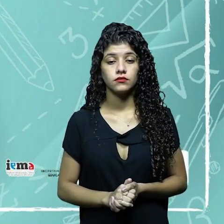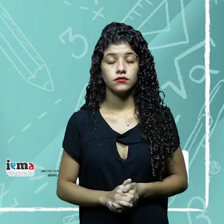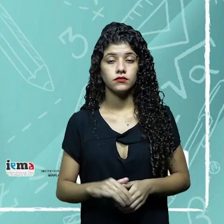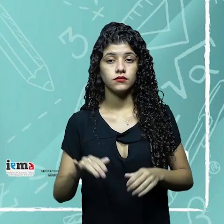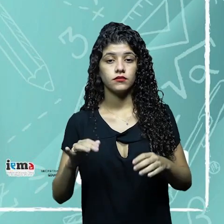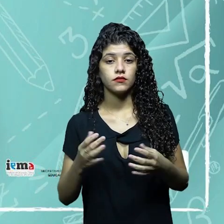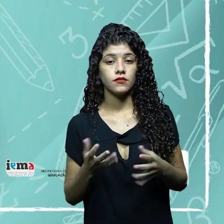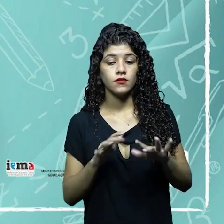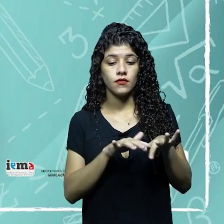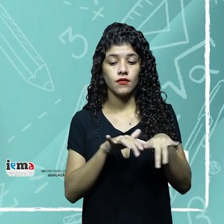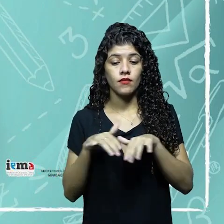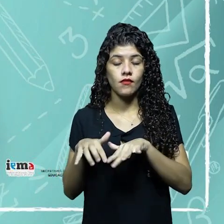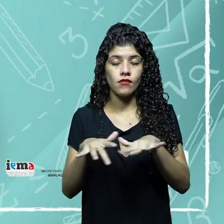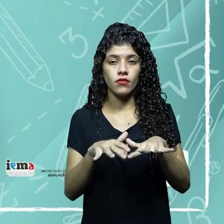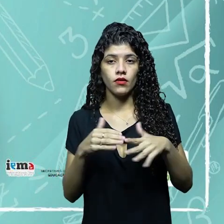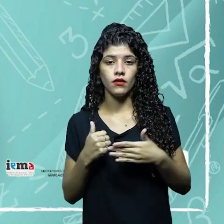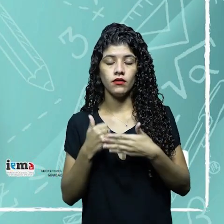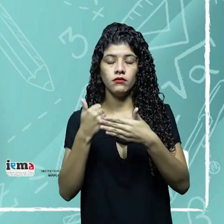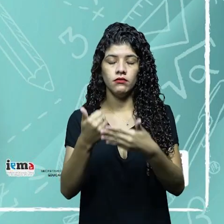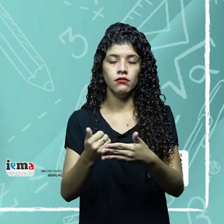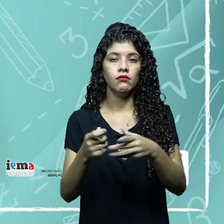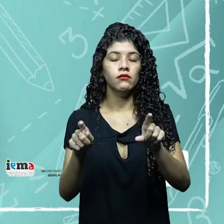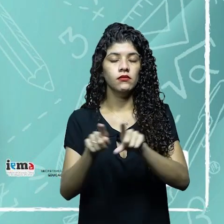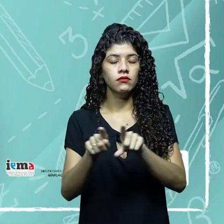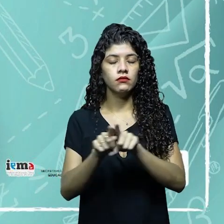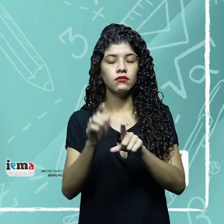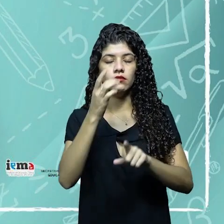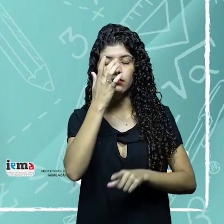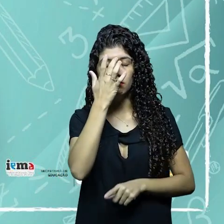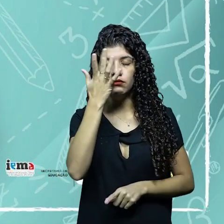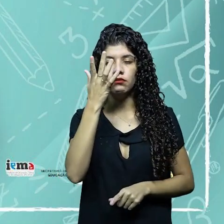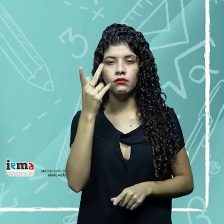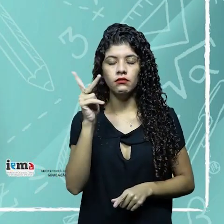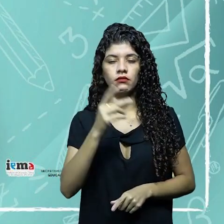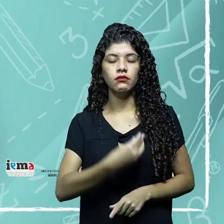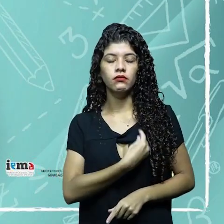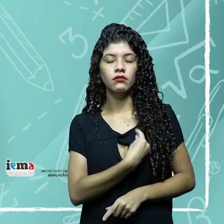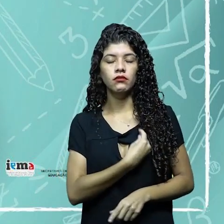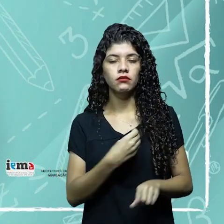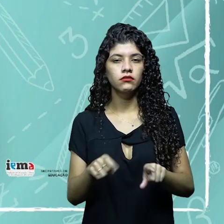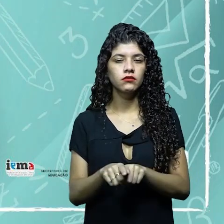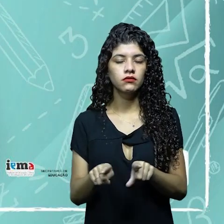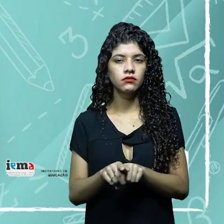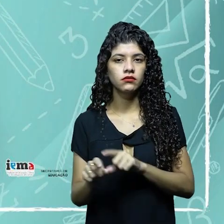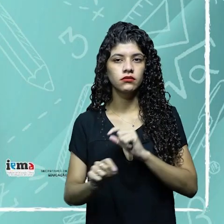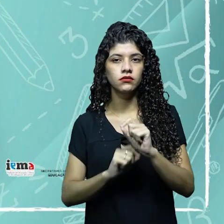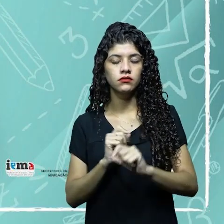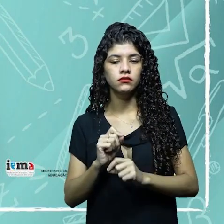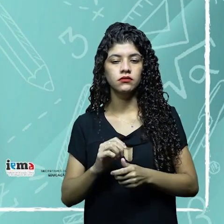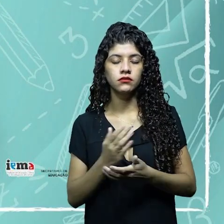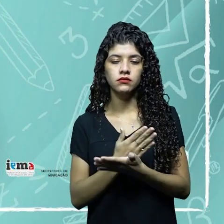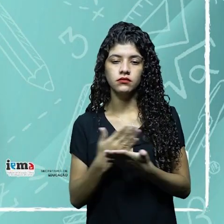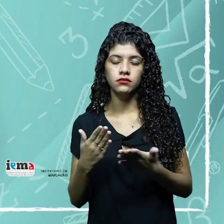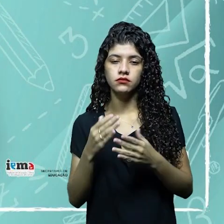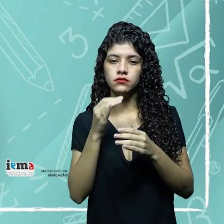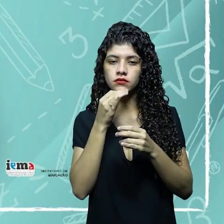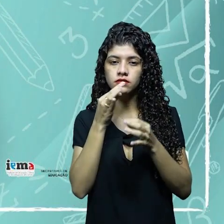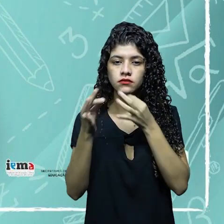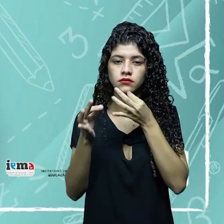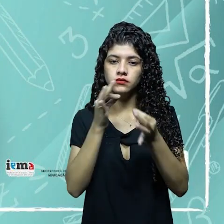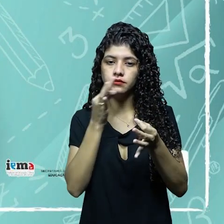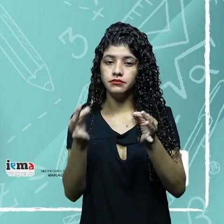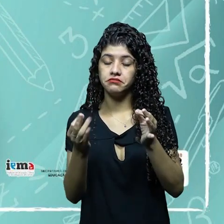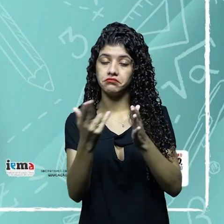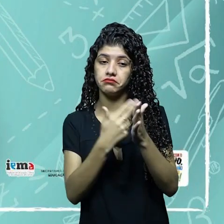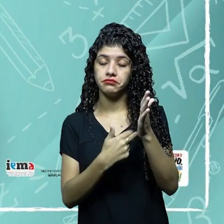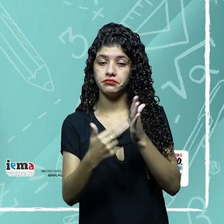vai facilitar a sua vida, assim também como algumas dicas de desenhos mesmo, né, que foram as 3